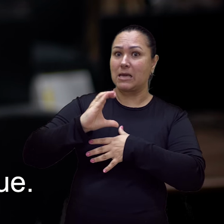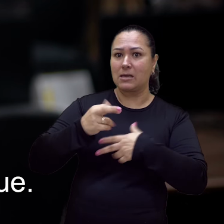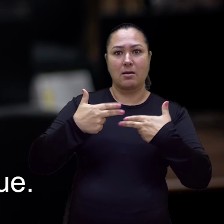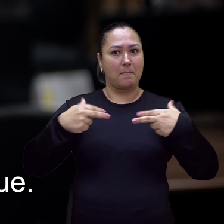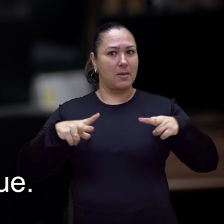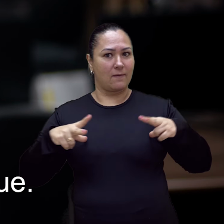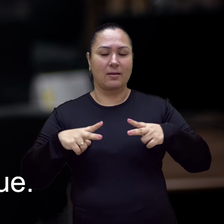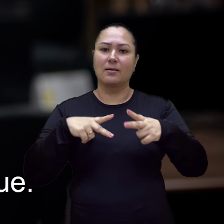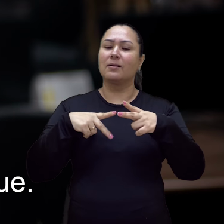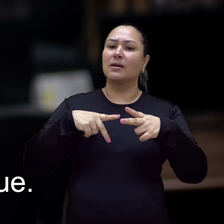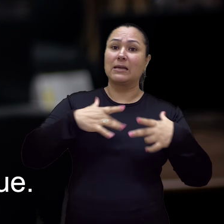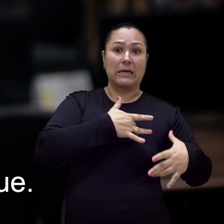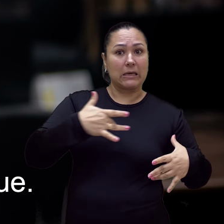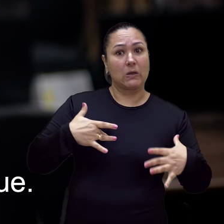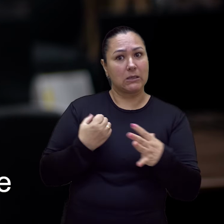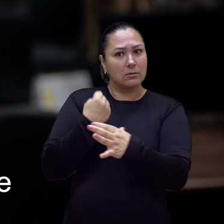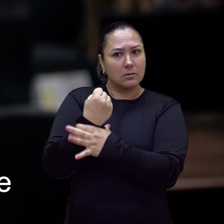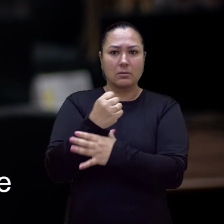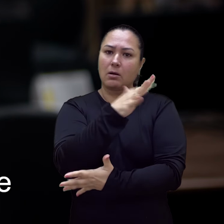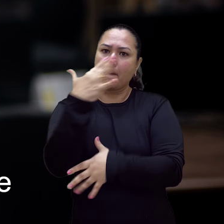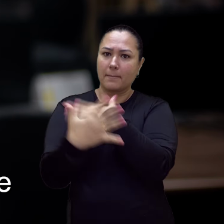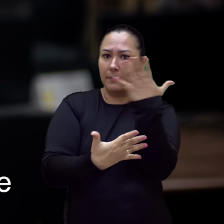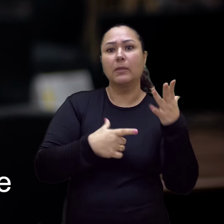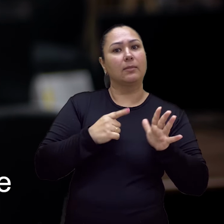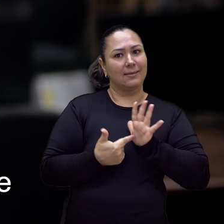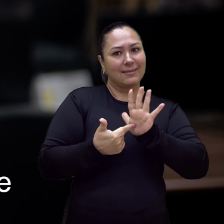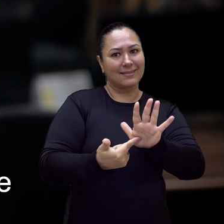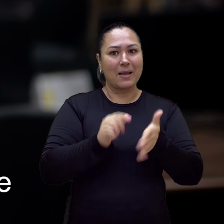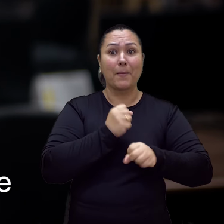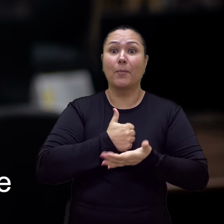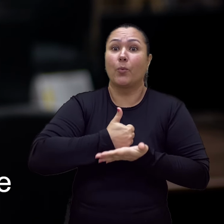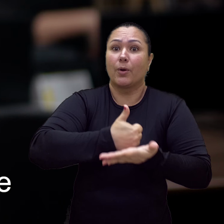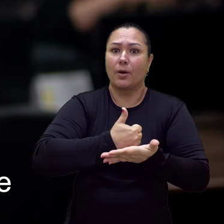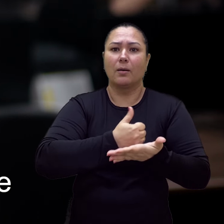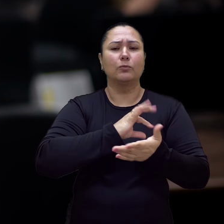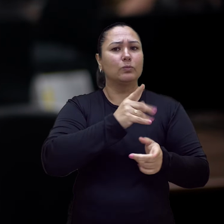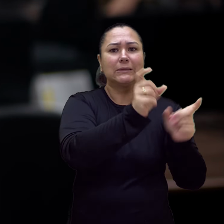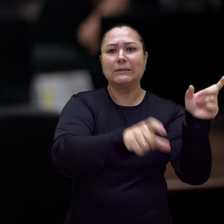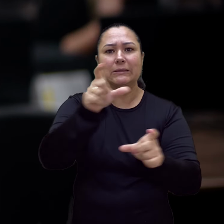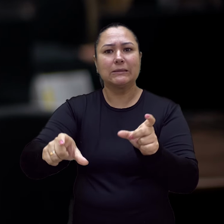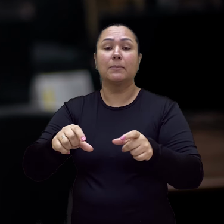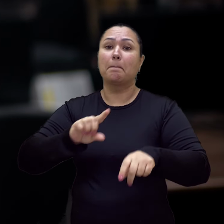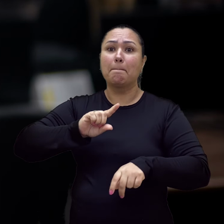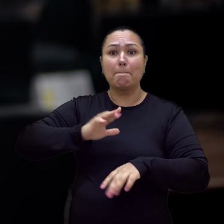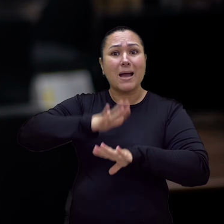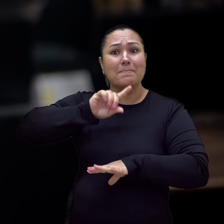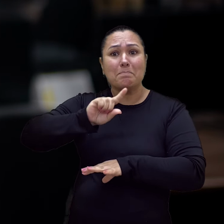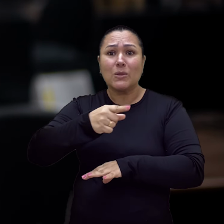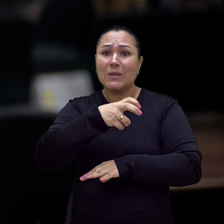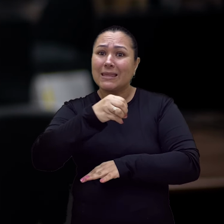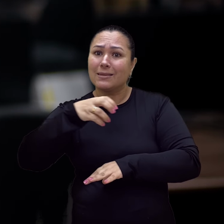Saúde, segurança e meio ambiente também têm destaque. Apoiamos nossos colaboradores e comunidade durante a pandemia com mais de